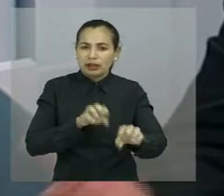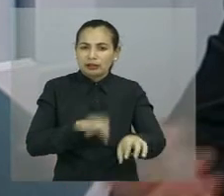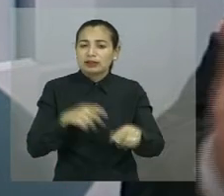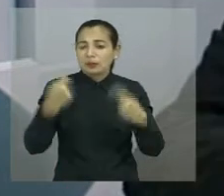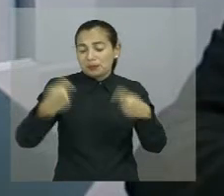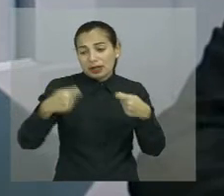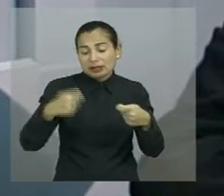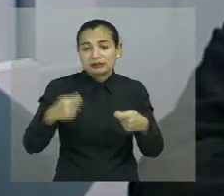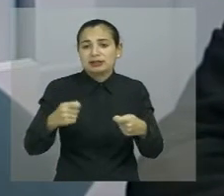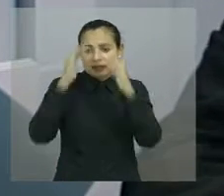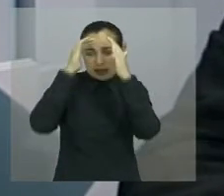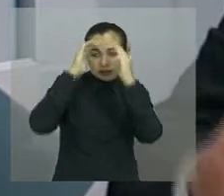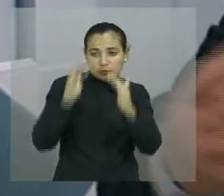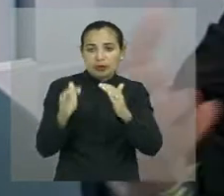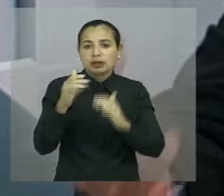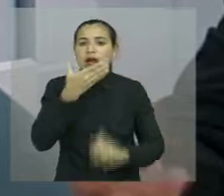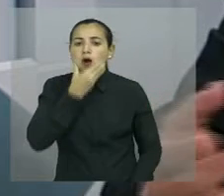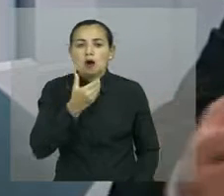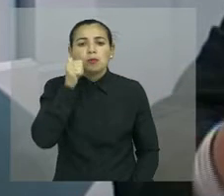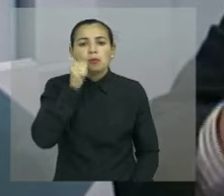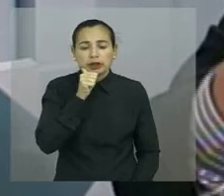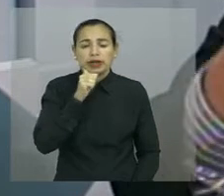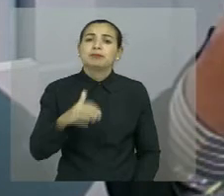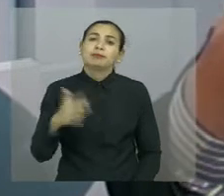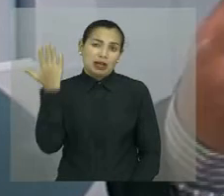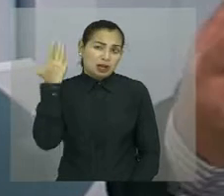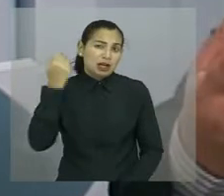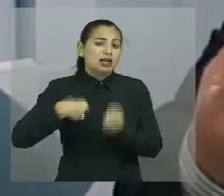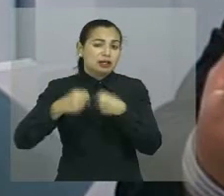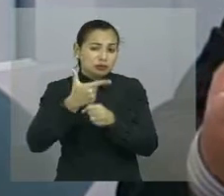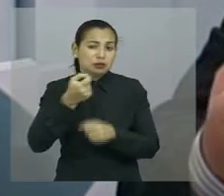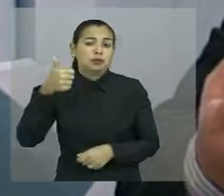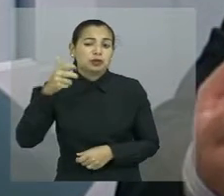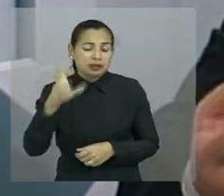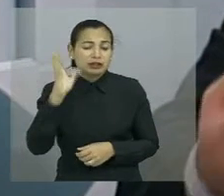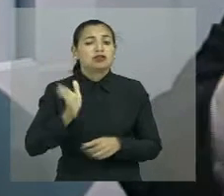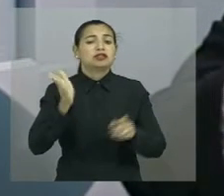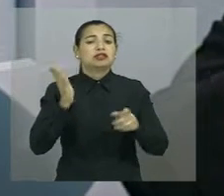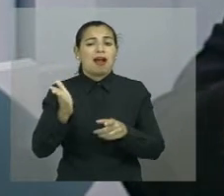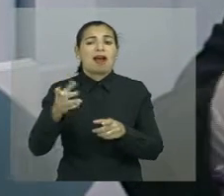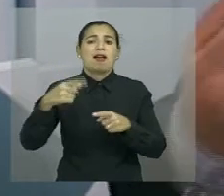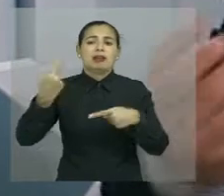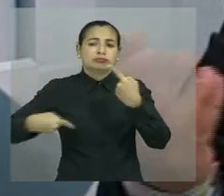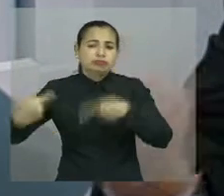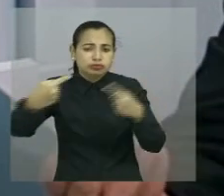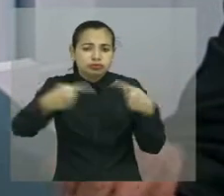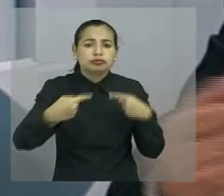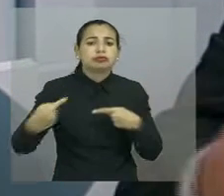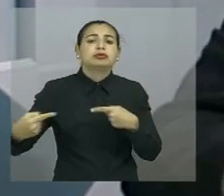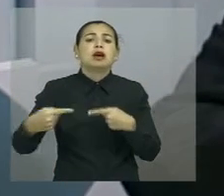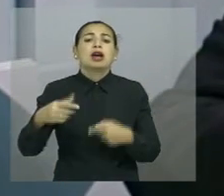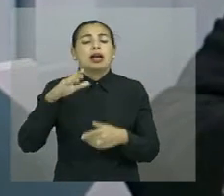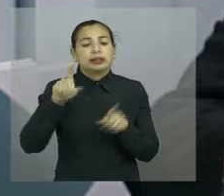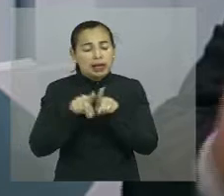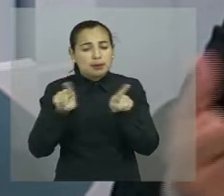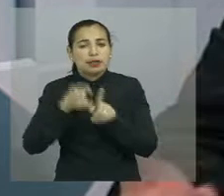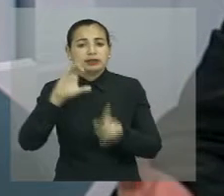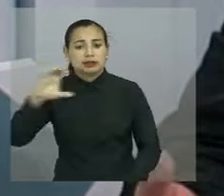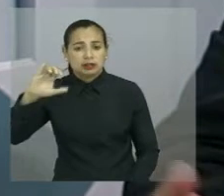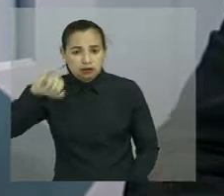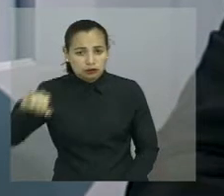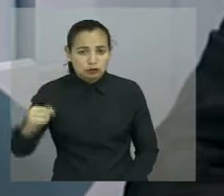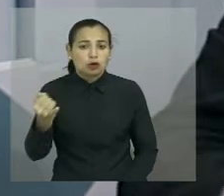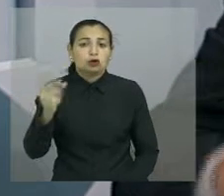de gênero. Esse assunto já tinha sido debatido em 2015, e aí, diante dessa propositura, eu como membro da CCJ,